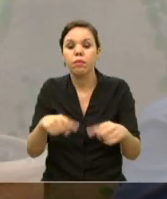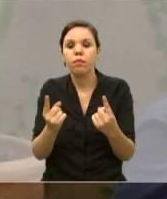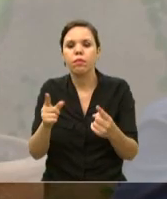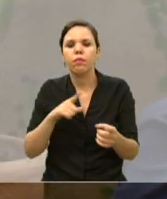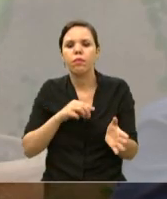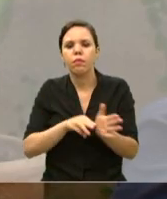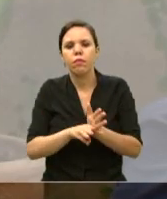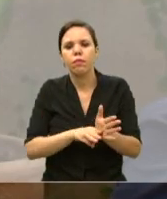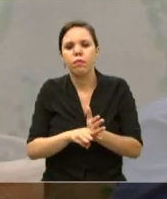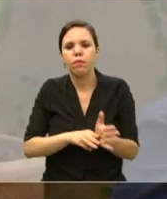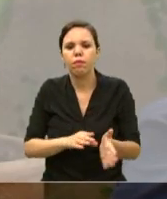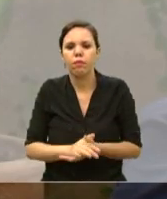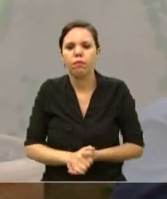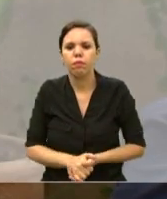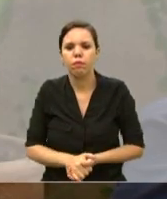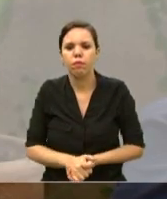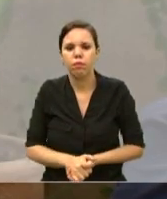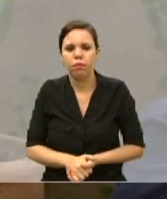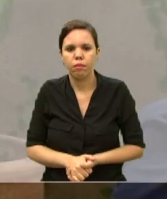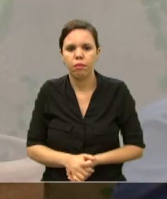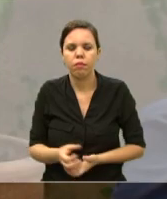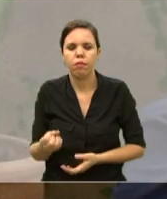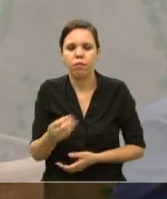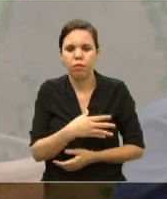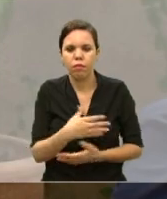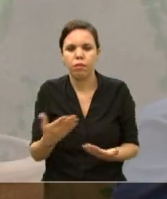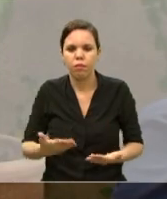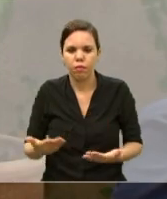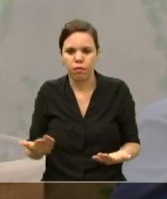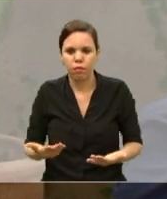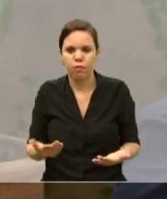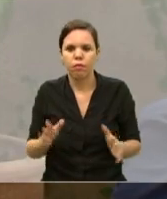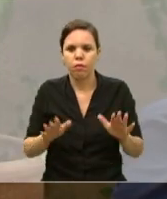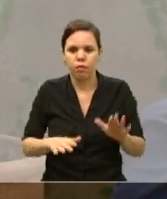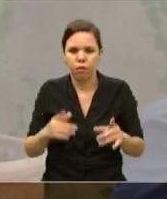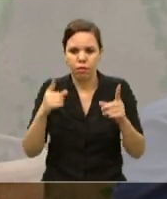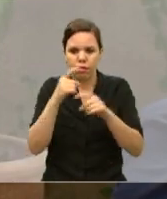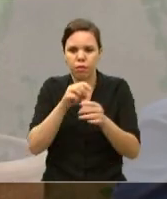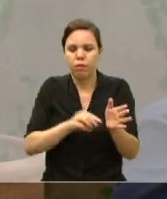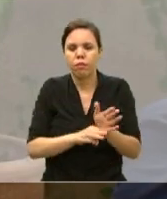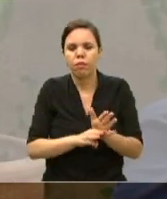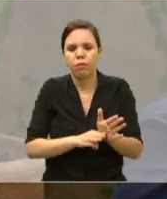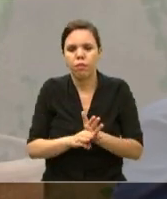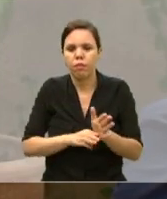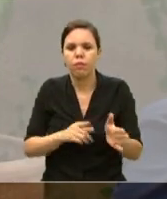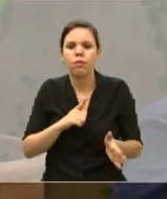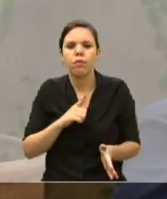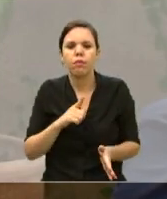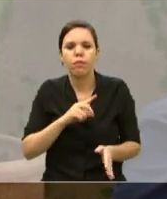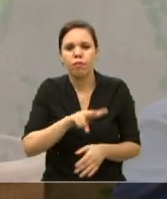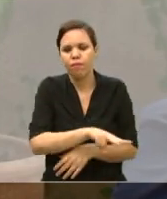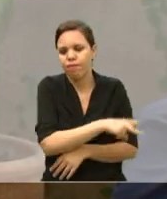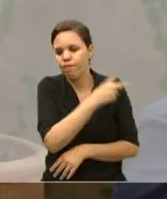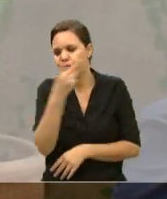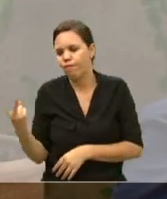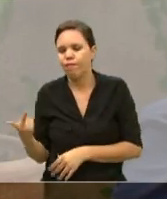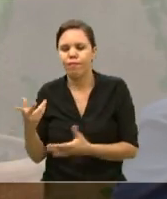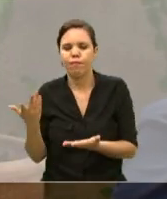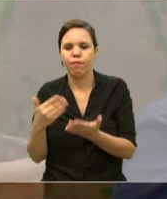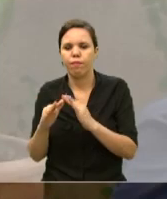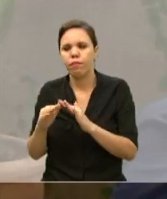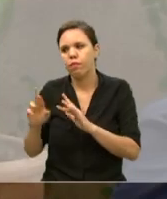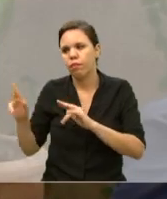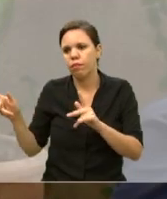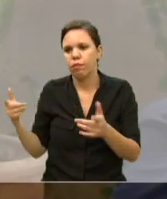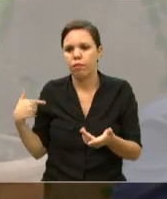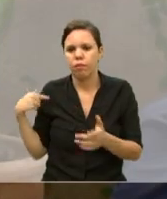E no mundo moderno, quem vive sem eletrônico hoje? E assim, a competição, as provas, isso tensiona, né?